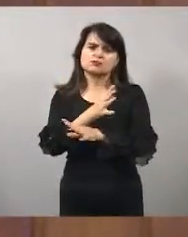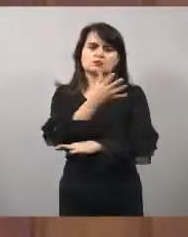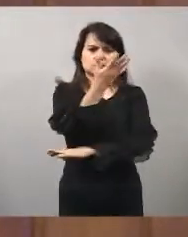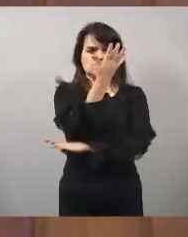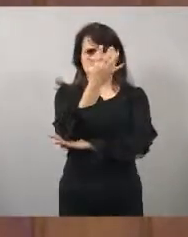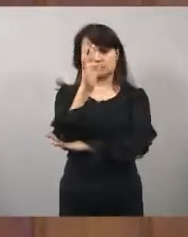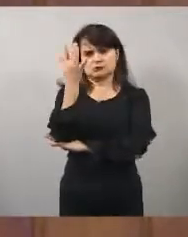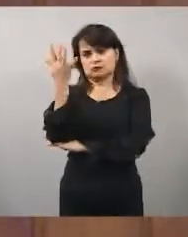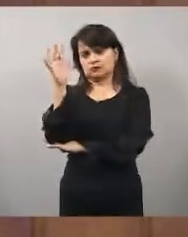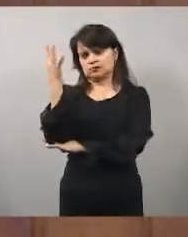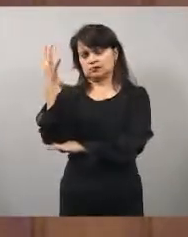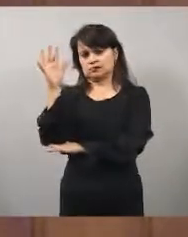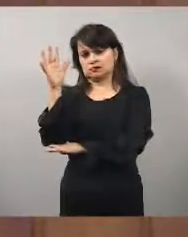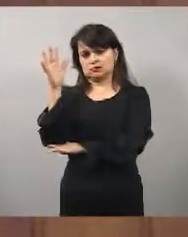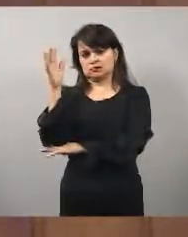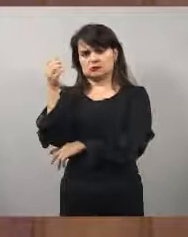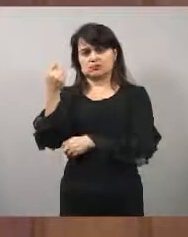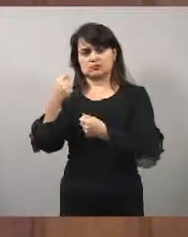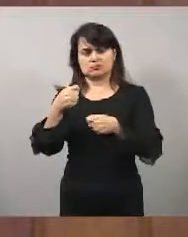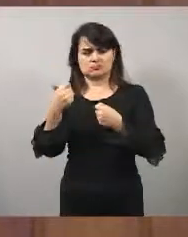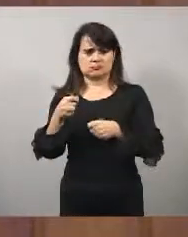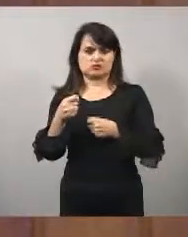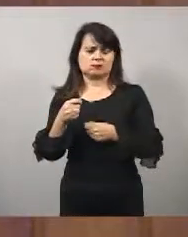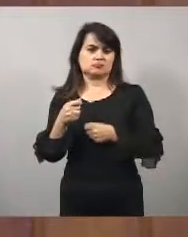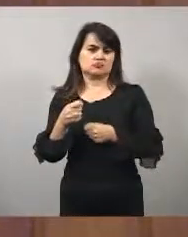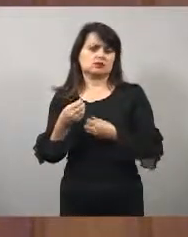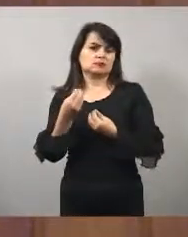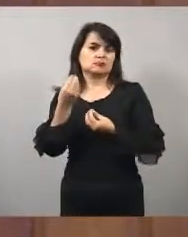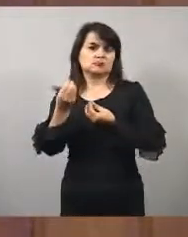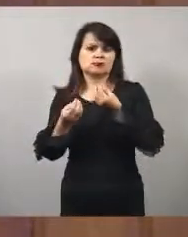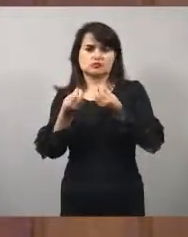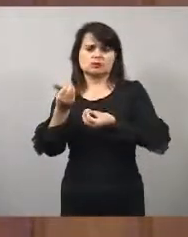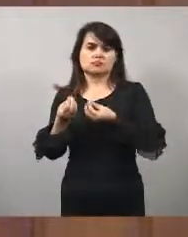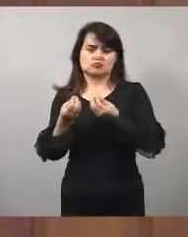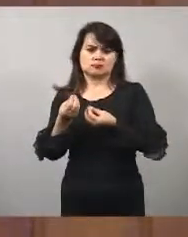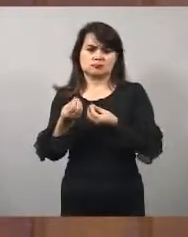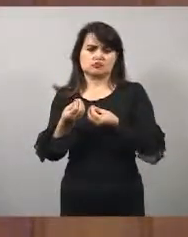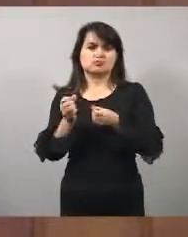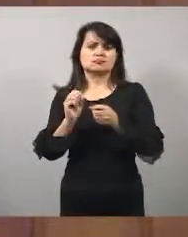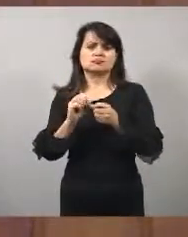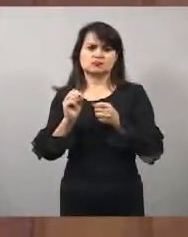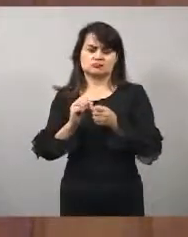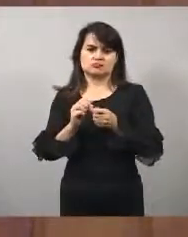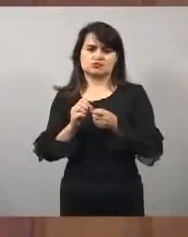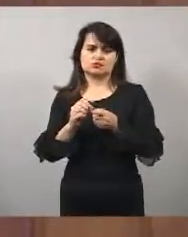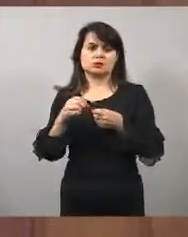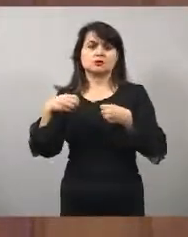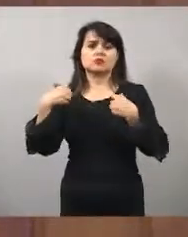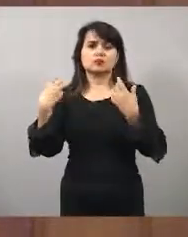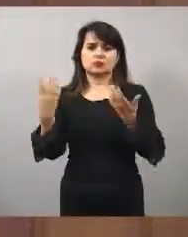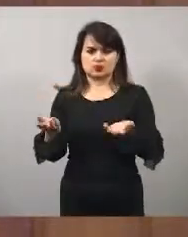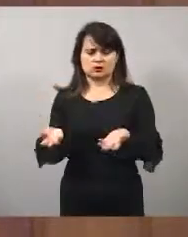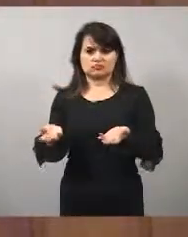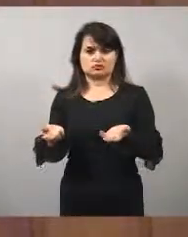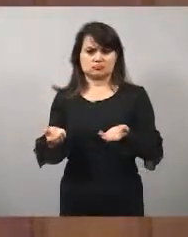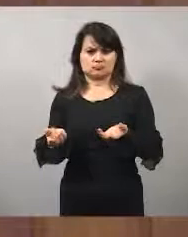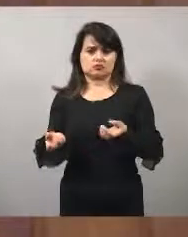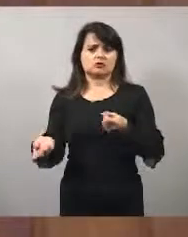é que essa praça vai ser retomada as obras. Por quê? Deixa eu só verificar aqui.